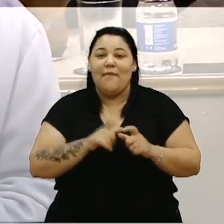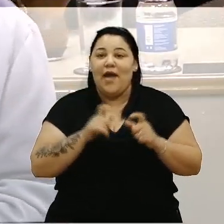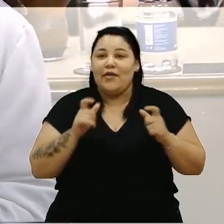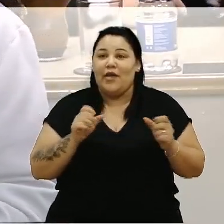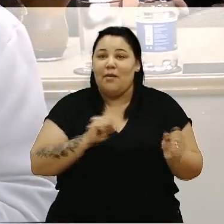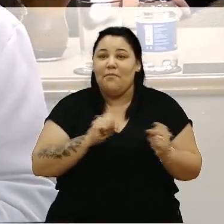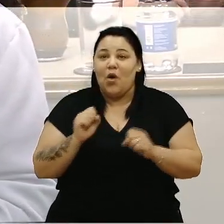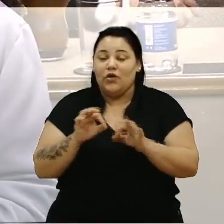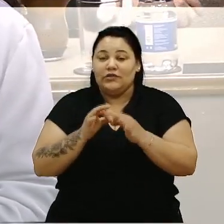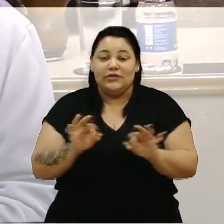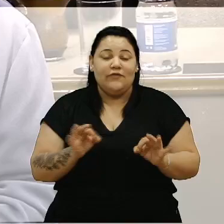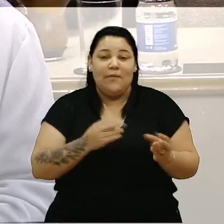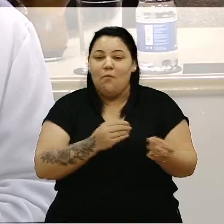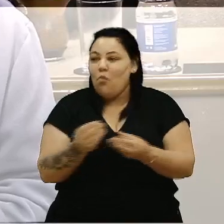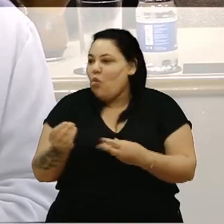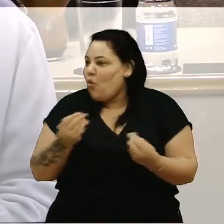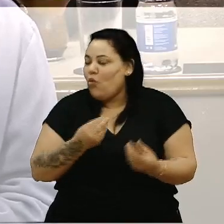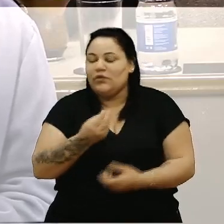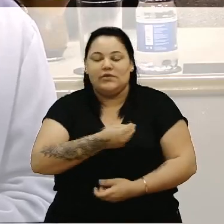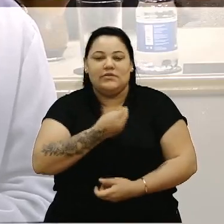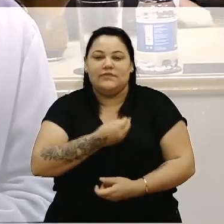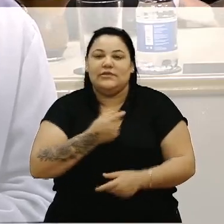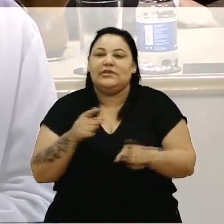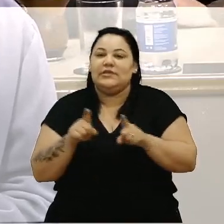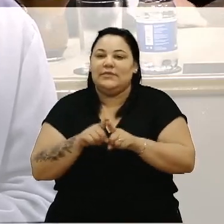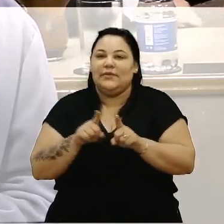salvar inúmeras